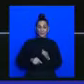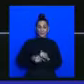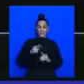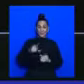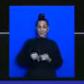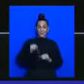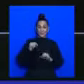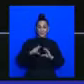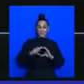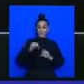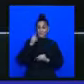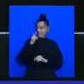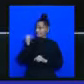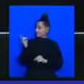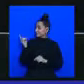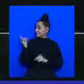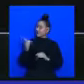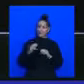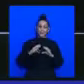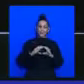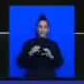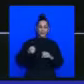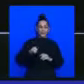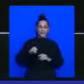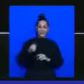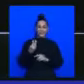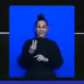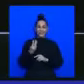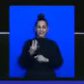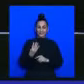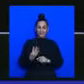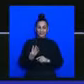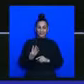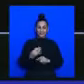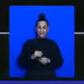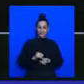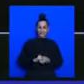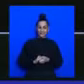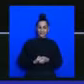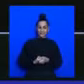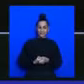Primeira bola sorteada, 34, bola 34.